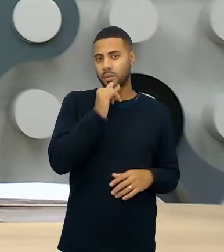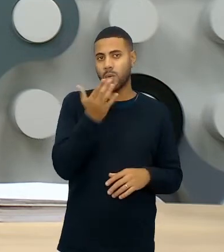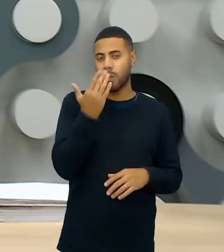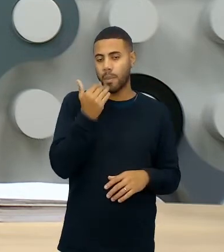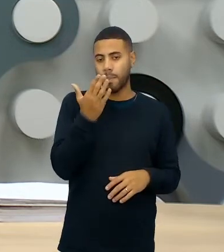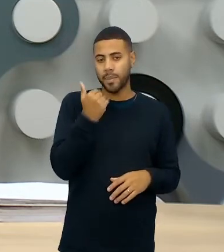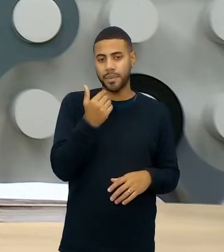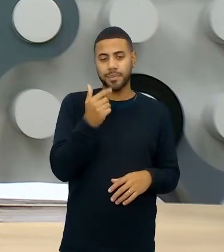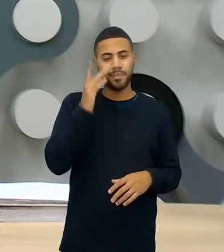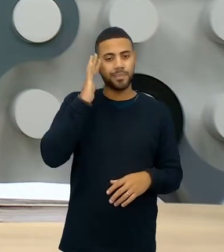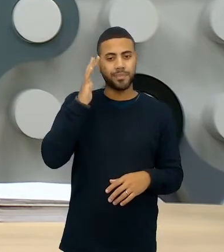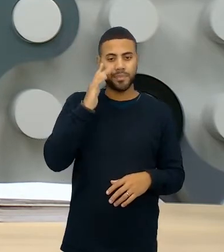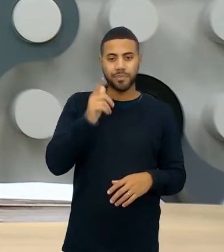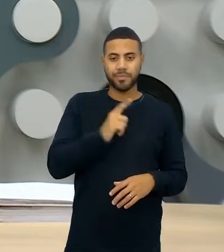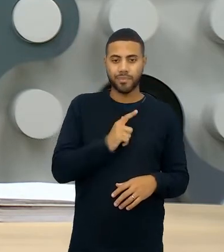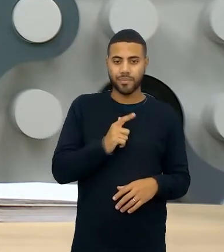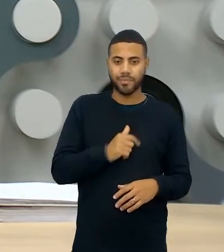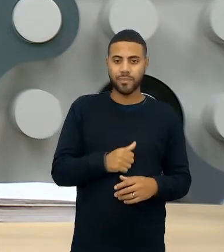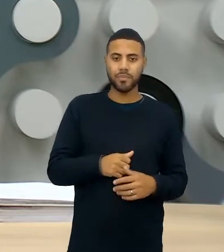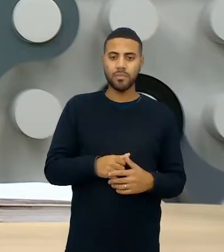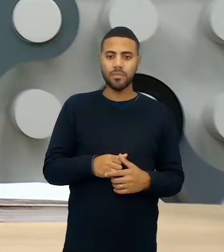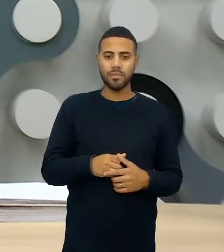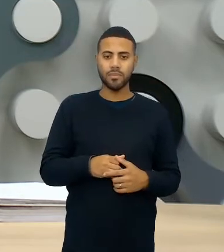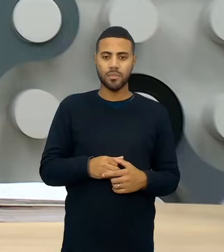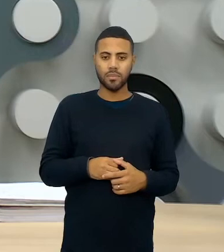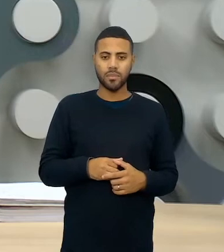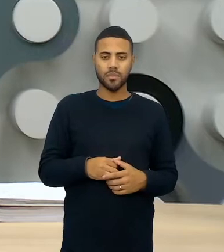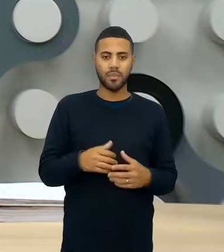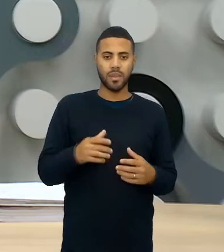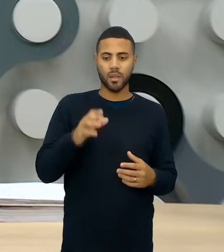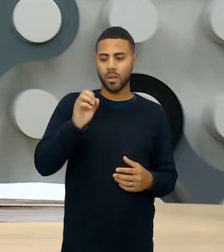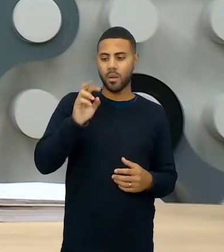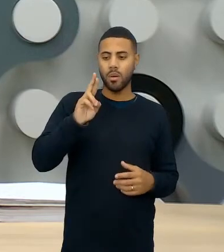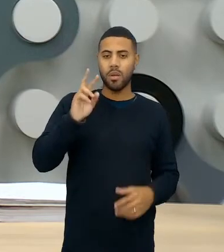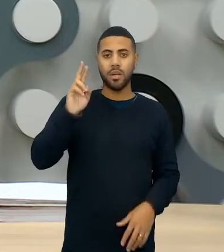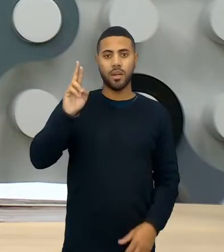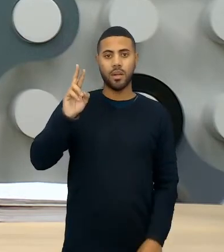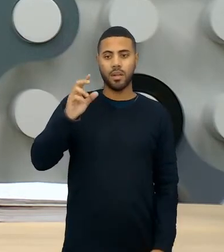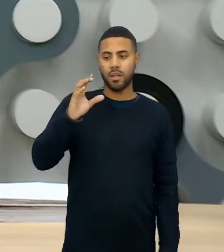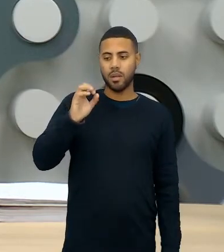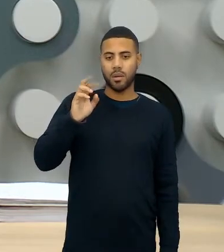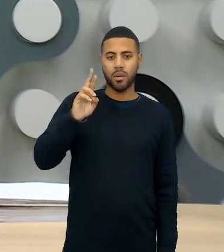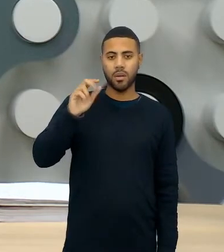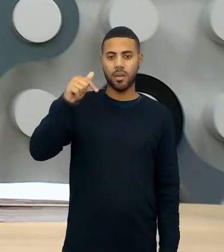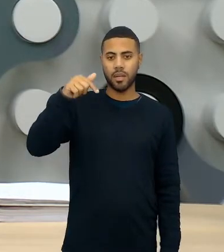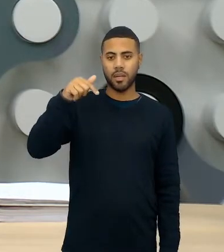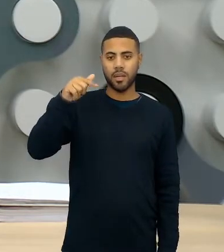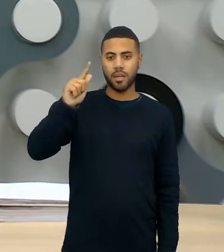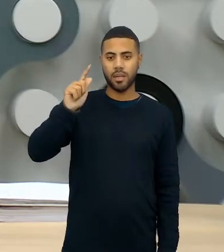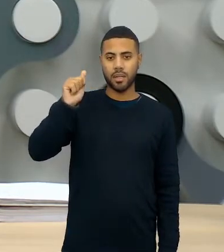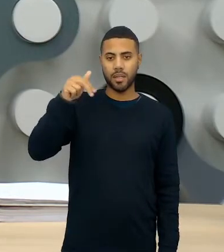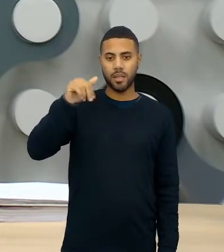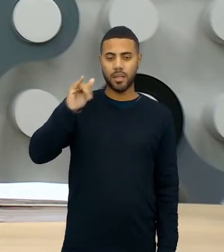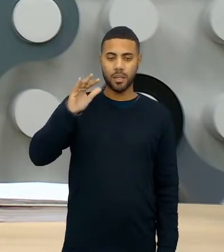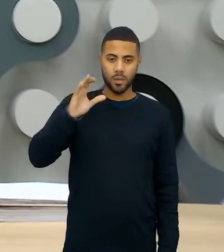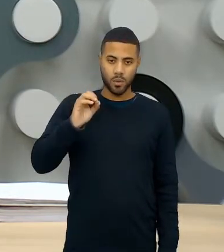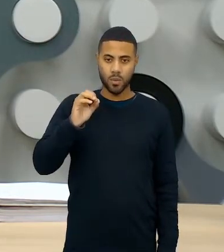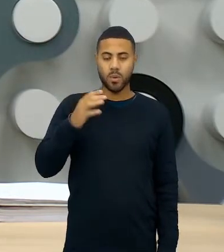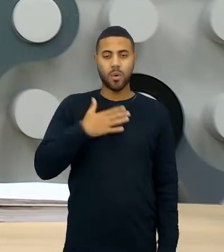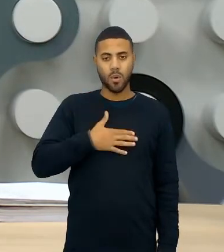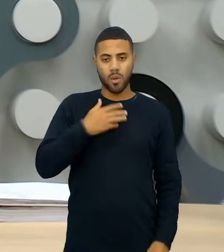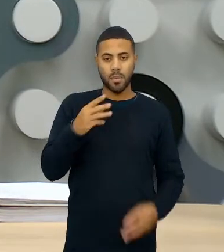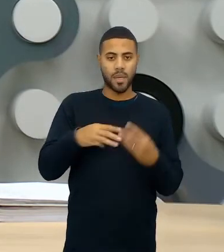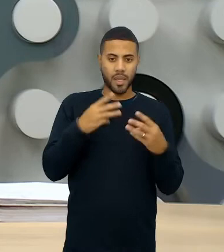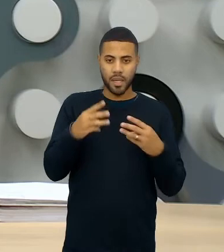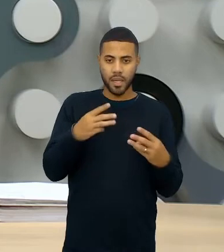exemplo, se nós vemos lá um selinho, é alimento orgânico, né? Por exemplo, eu tenho uma preferência por uma marca X de macarrão que está